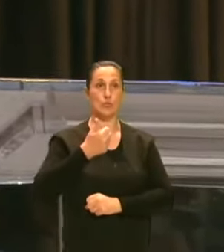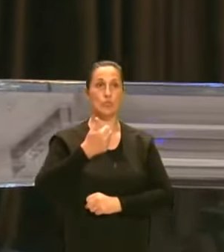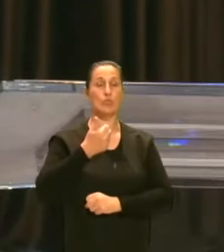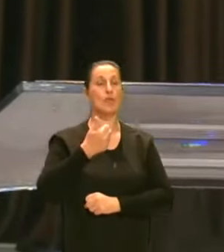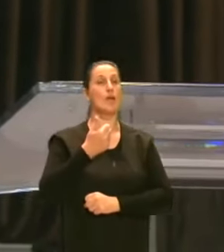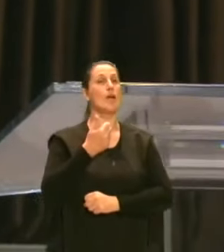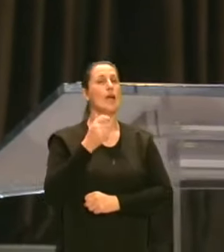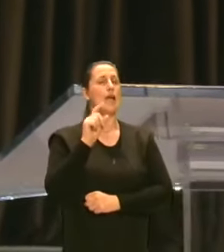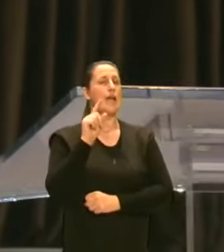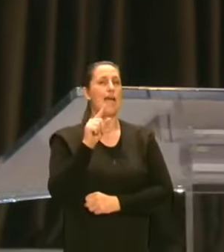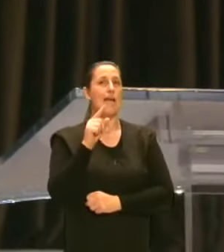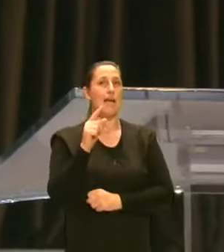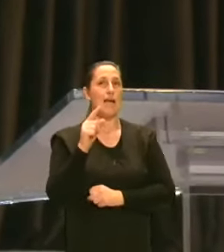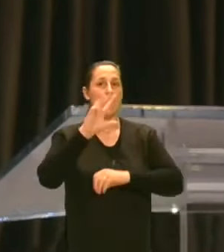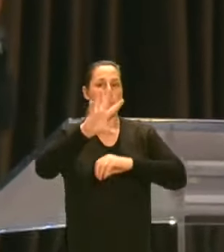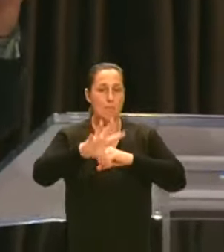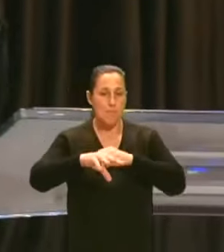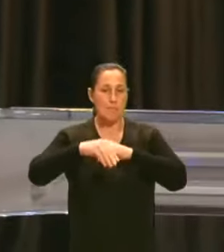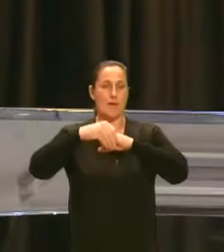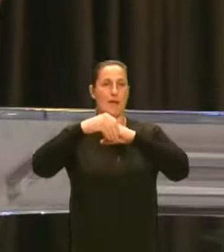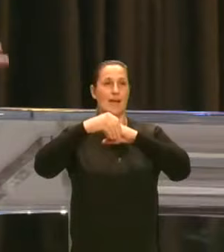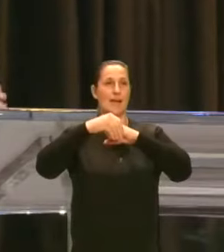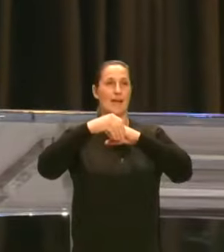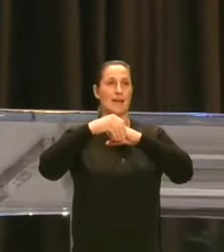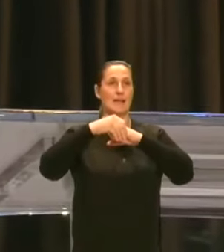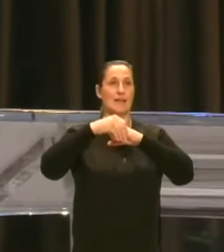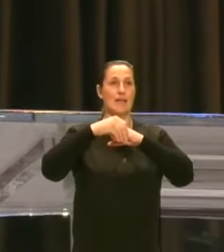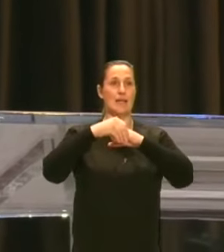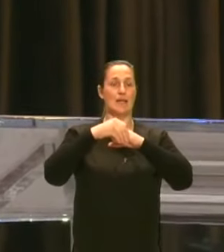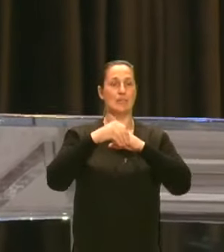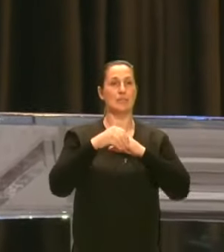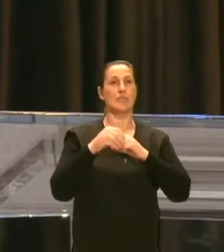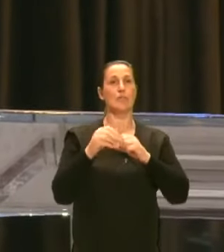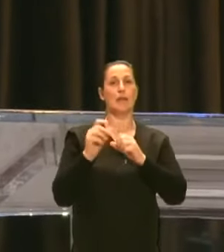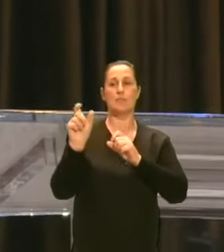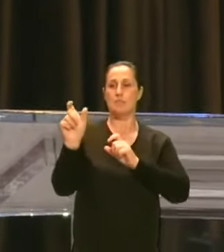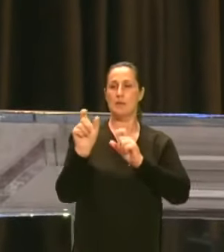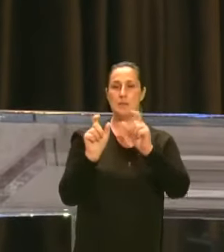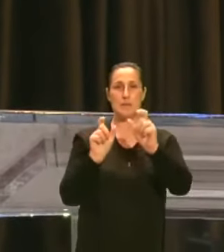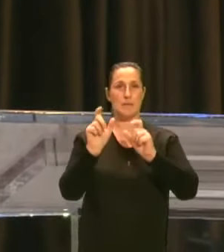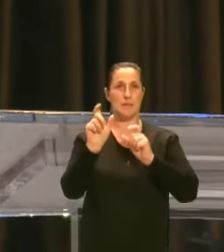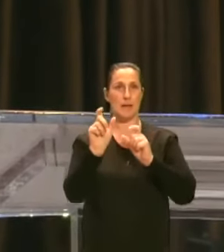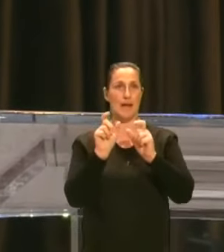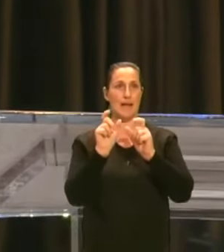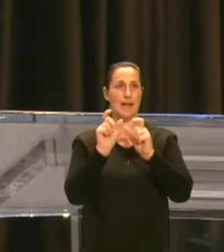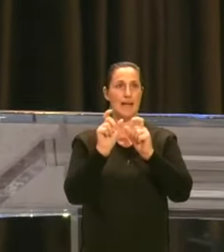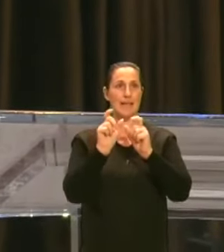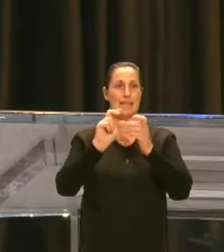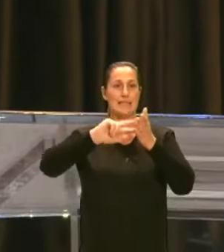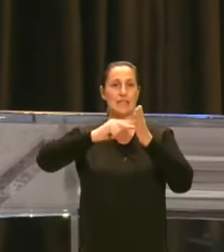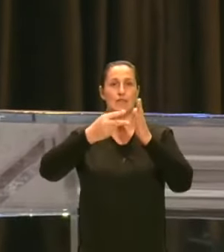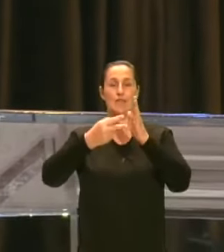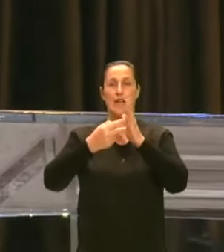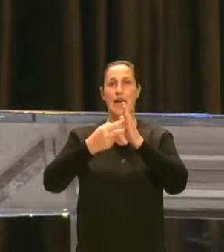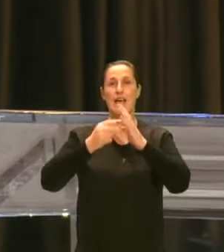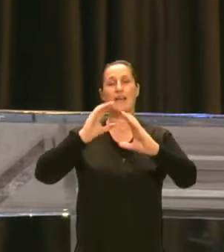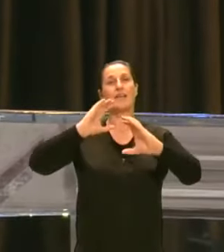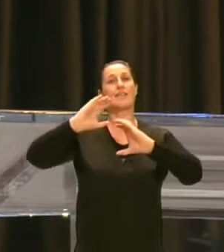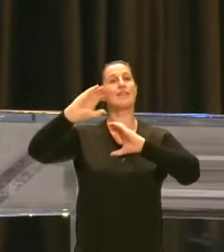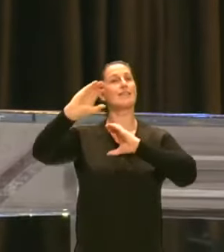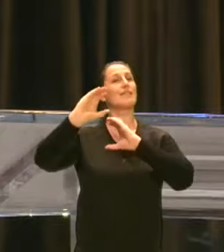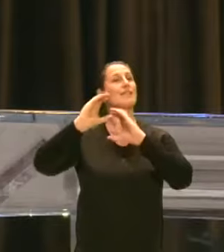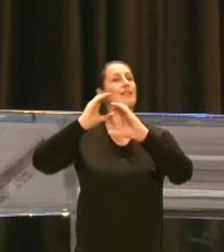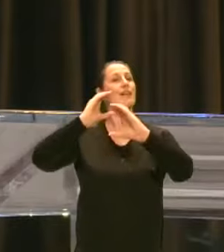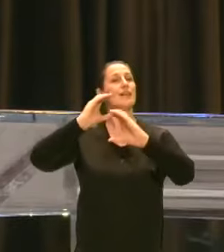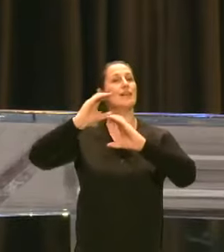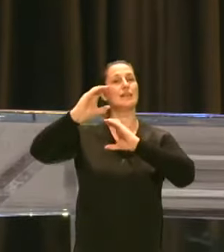ele faz parte de uns salmos, 15 saltérios, chamado Cântico dos Degraus, ou Cântico